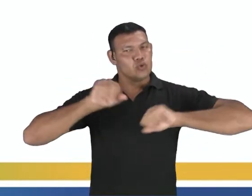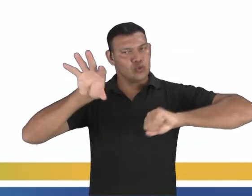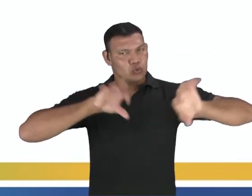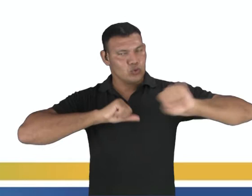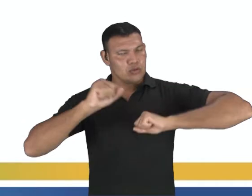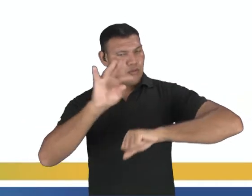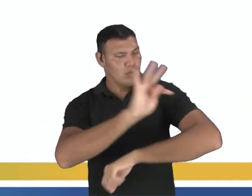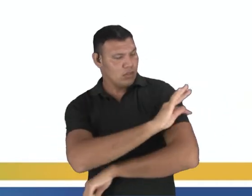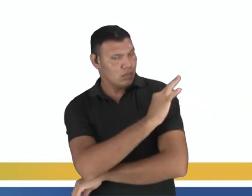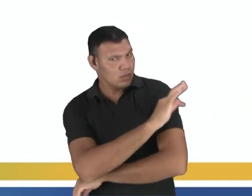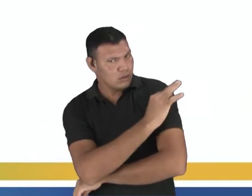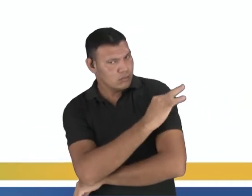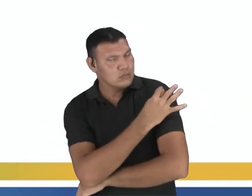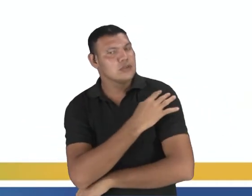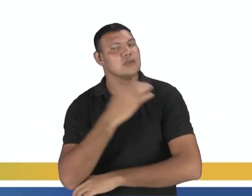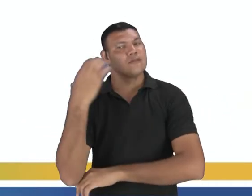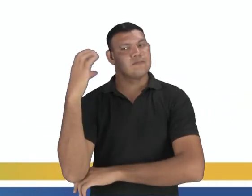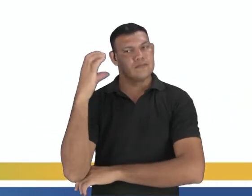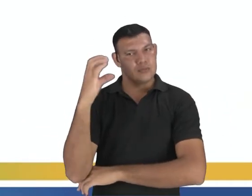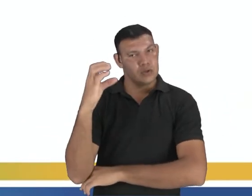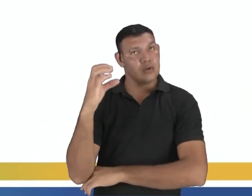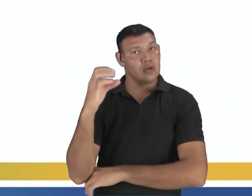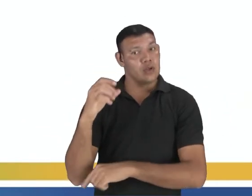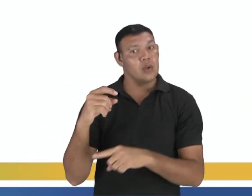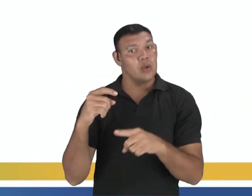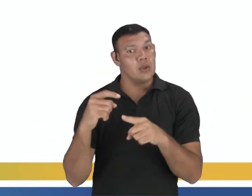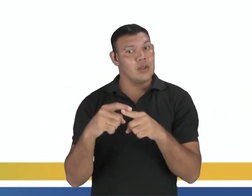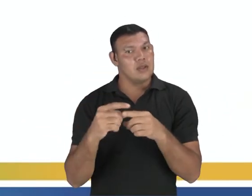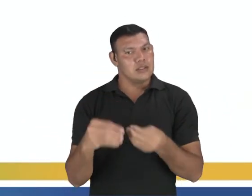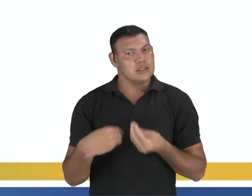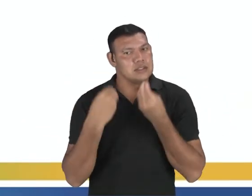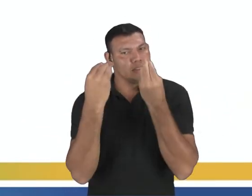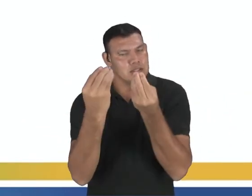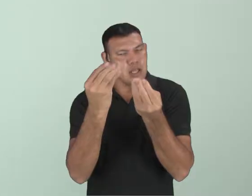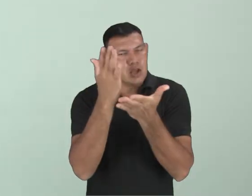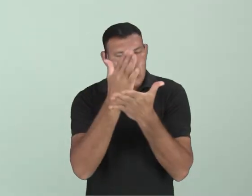capacidade técnica e científica, deslocando tarefas para